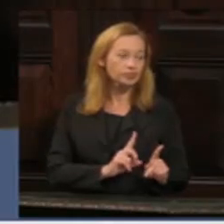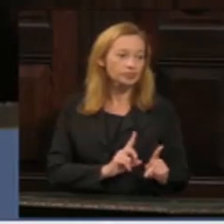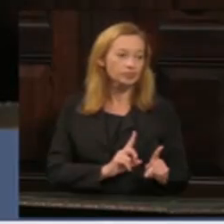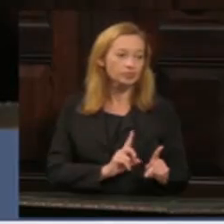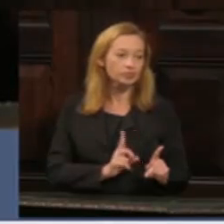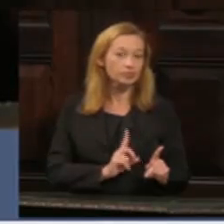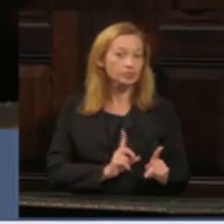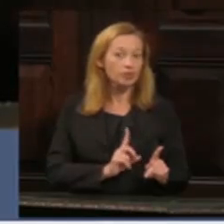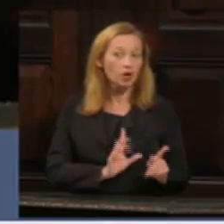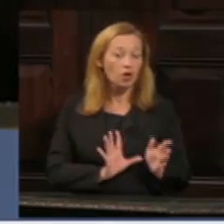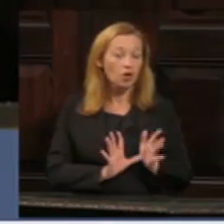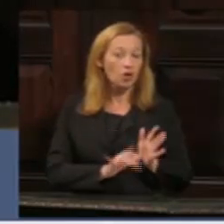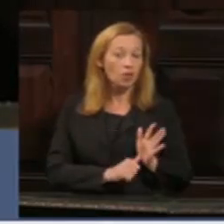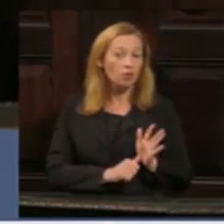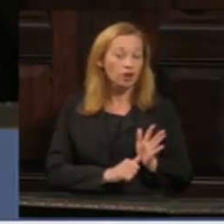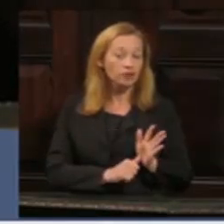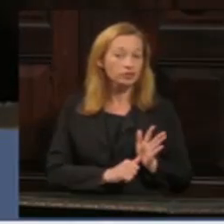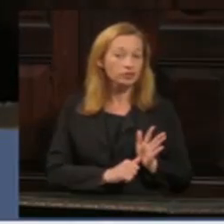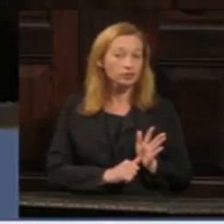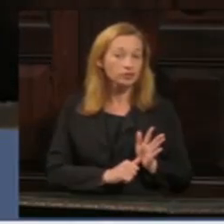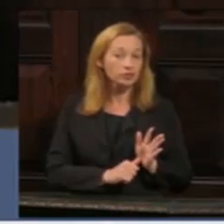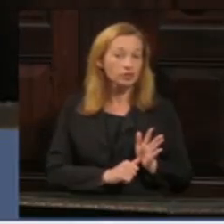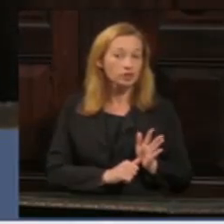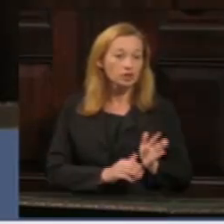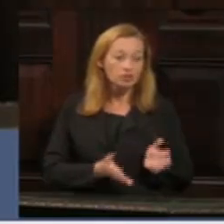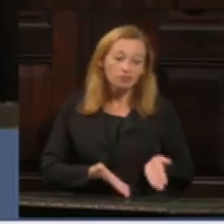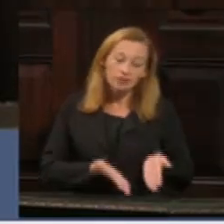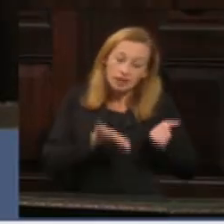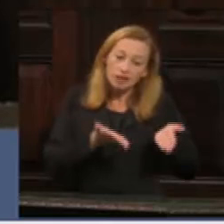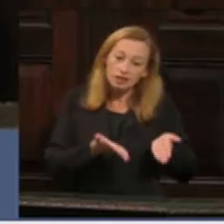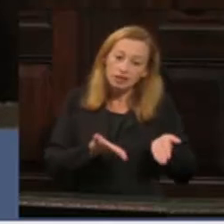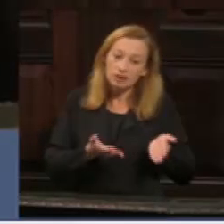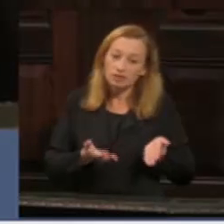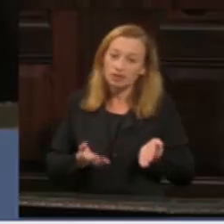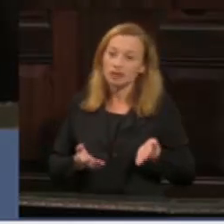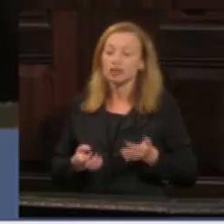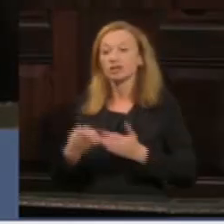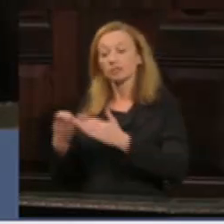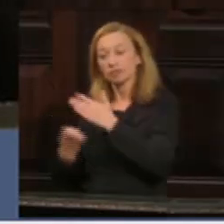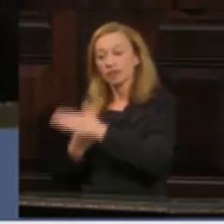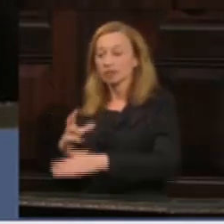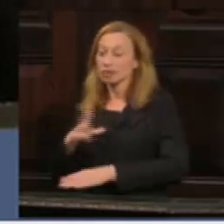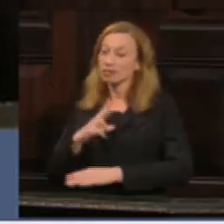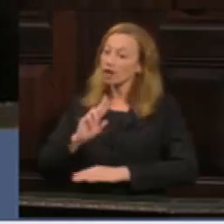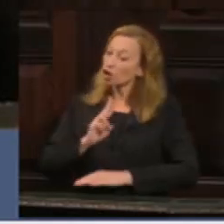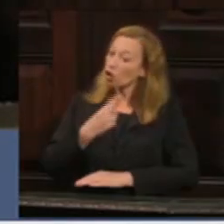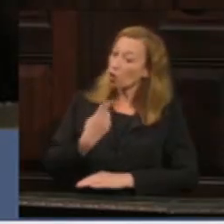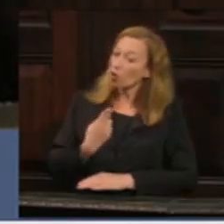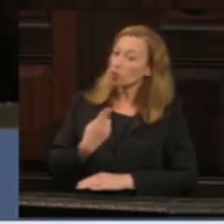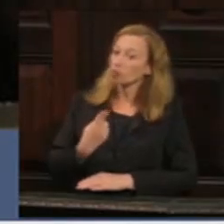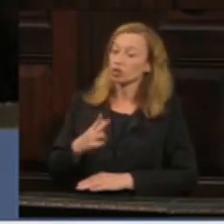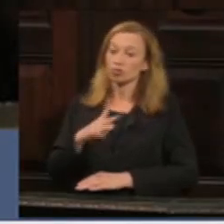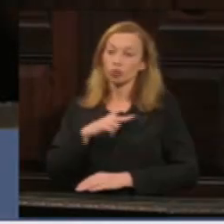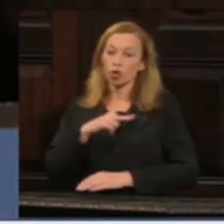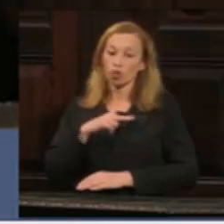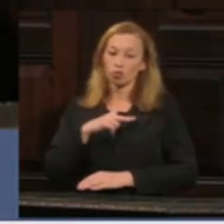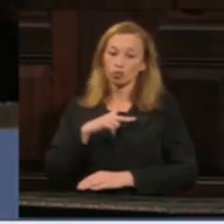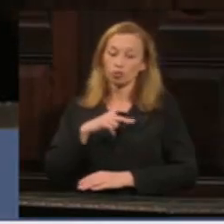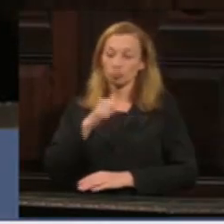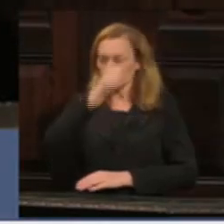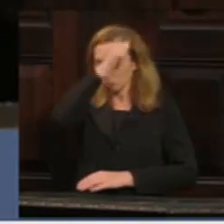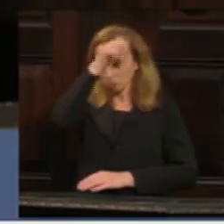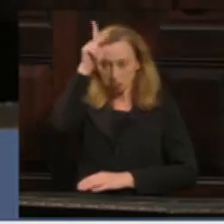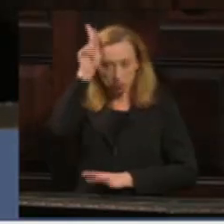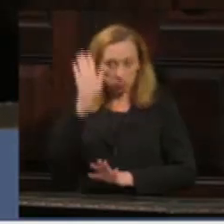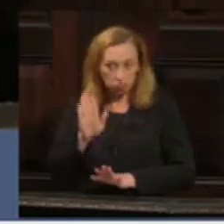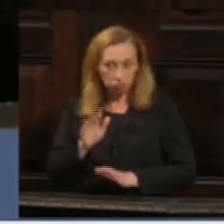espoliado pela iniciativa privada ou pelo próprio poder público.